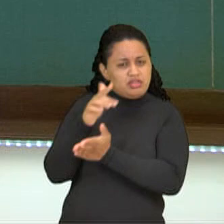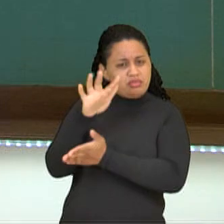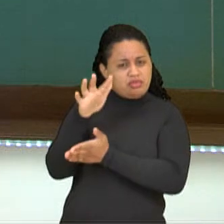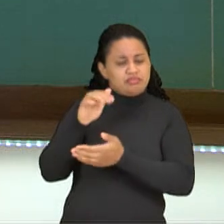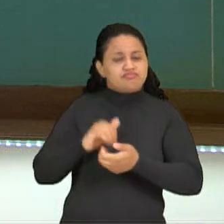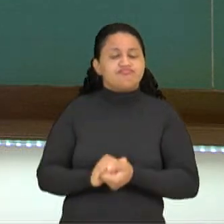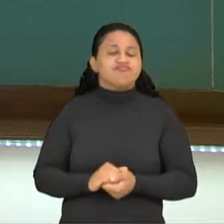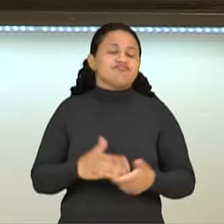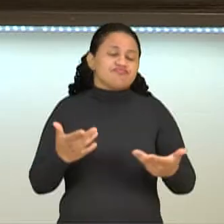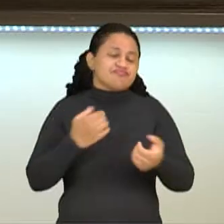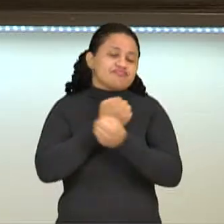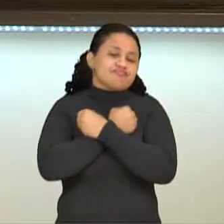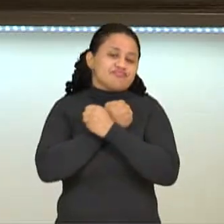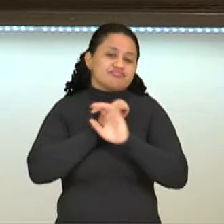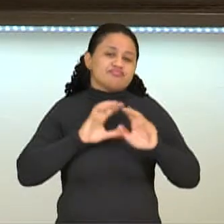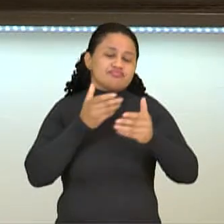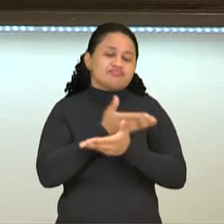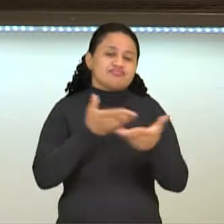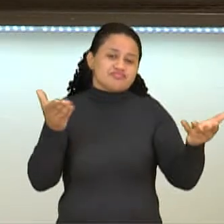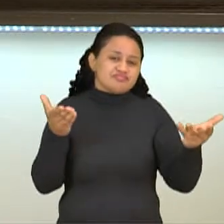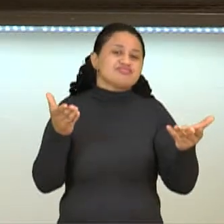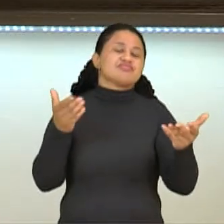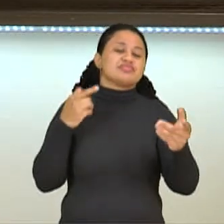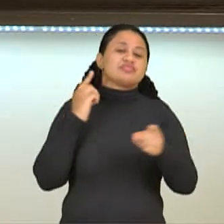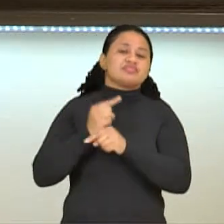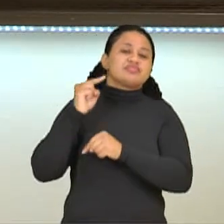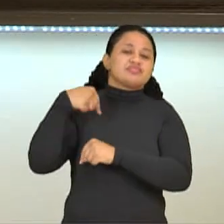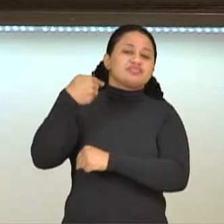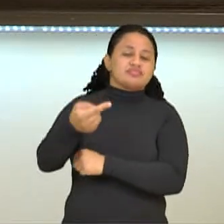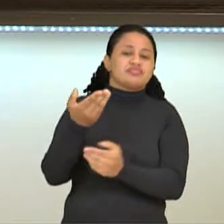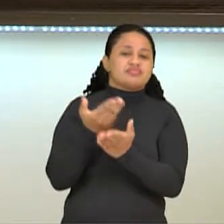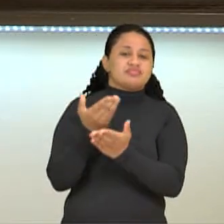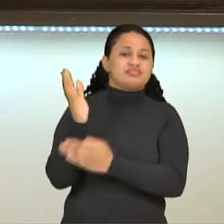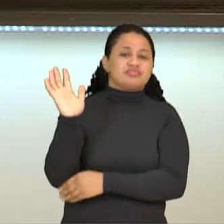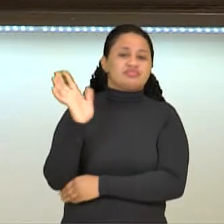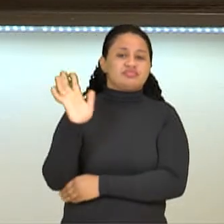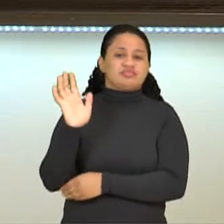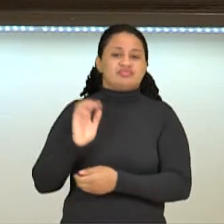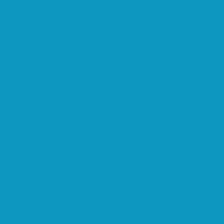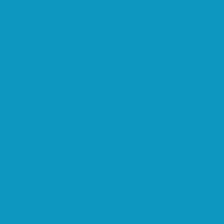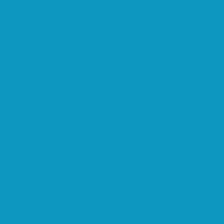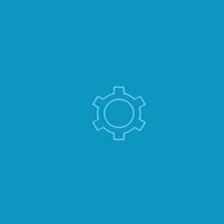Eu me despeço de todos vocês com um abraço carinhoso e a gente se vê em breve.